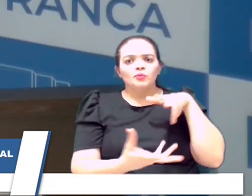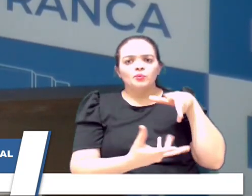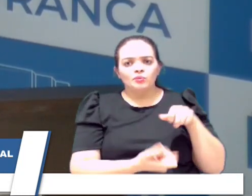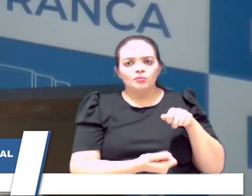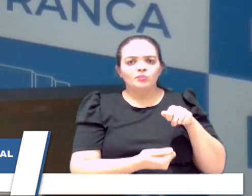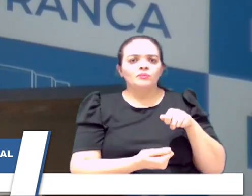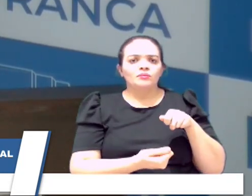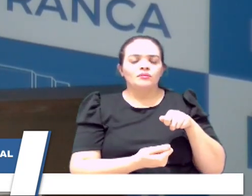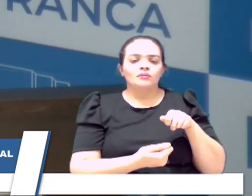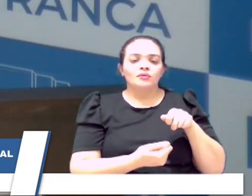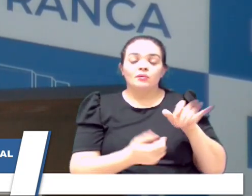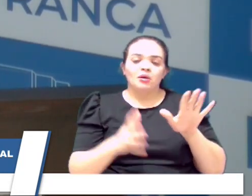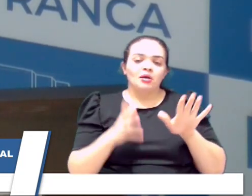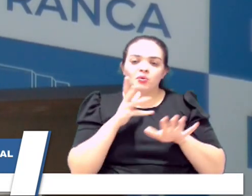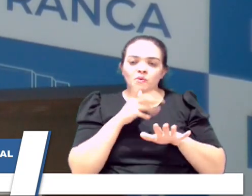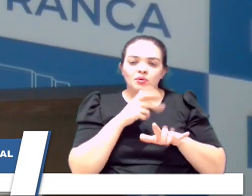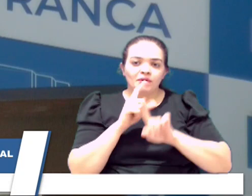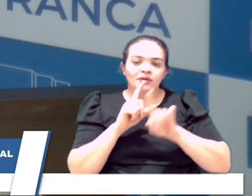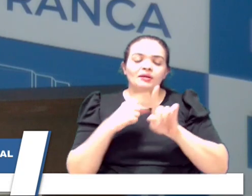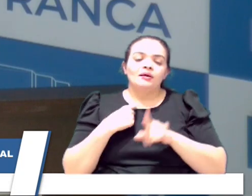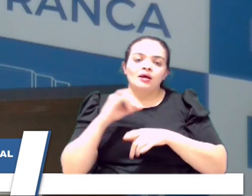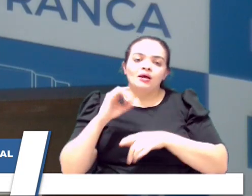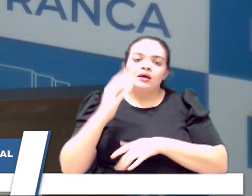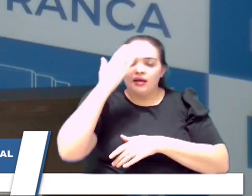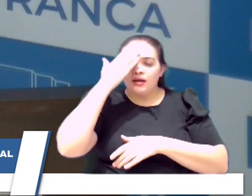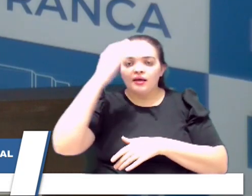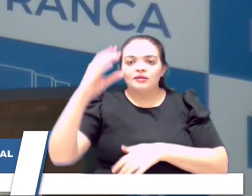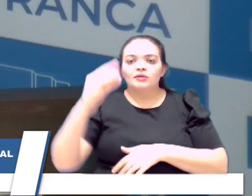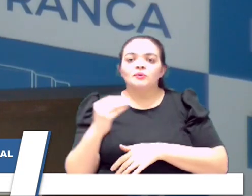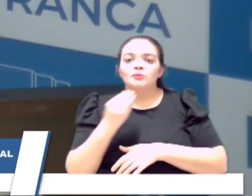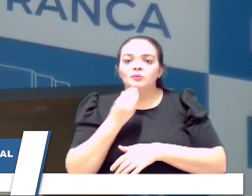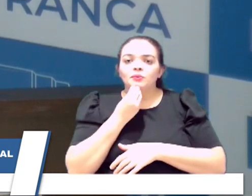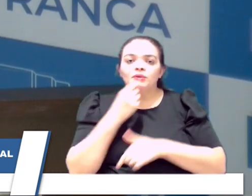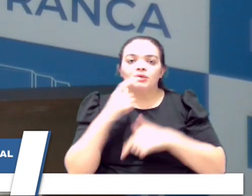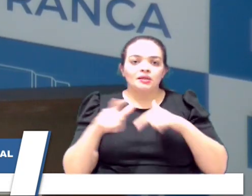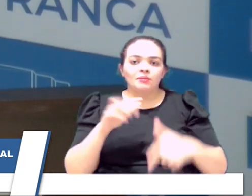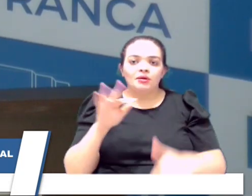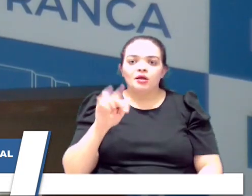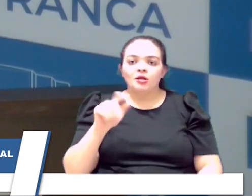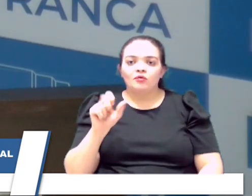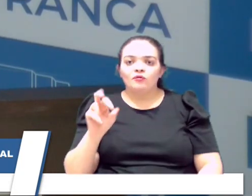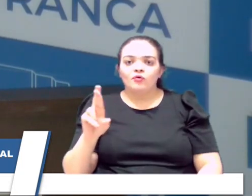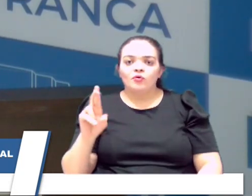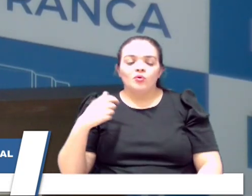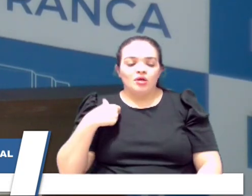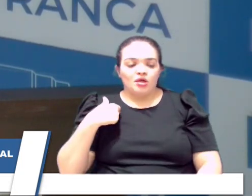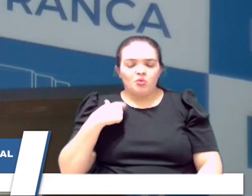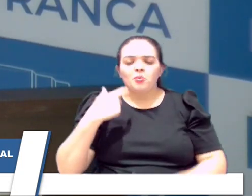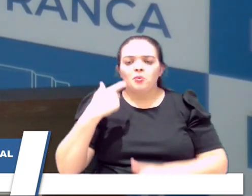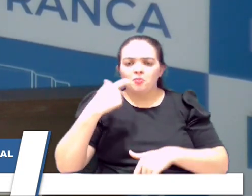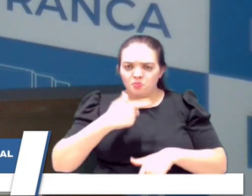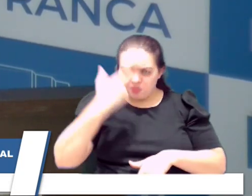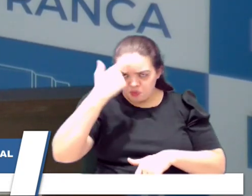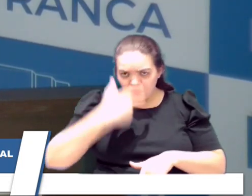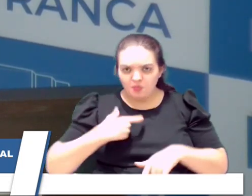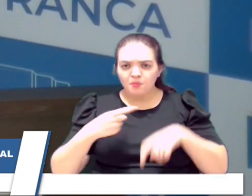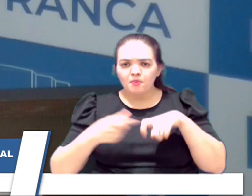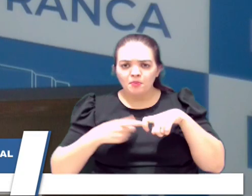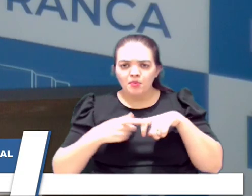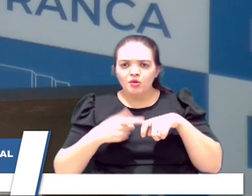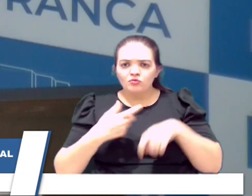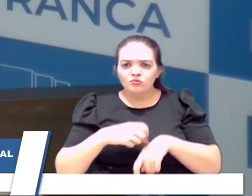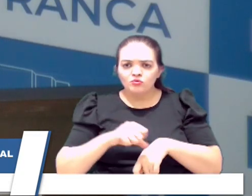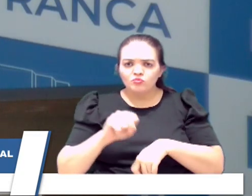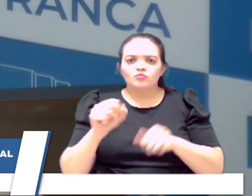gente, para não me estender, eu agradeço muito a oportunidade de estar trabalhando na Flor. Eu, como médico, eu vou continuar defendendo, junto com